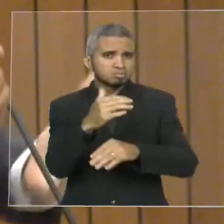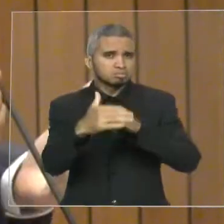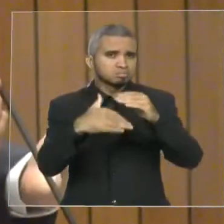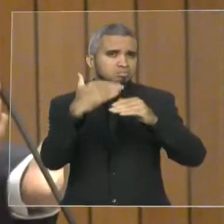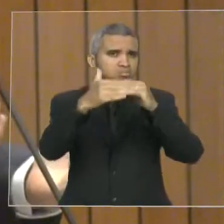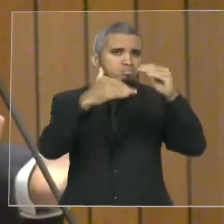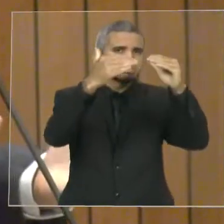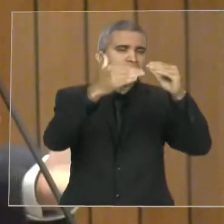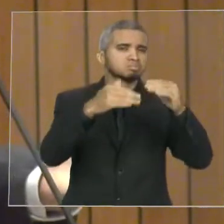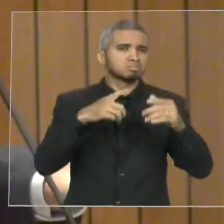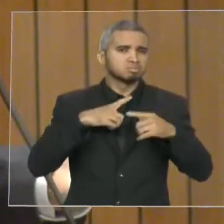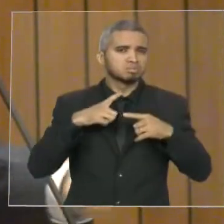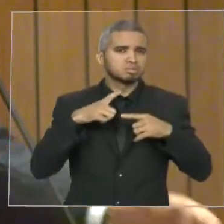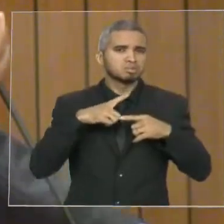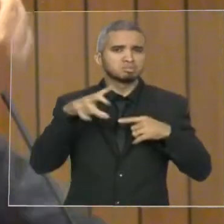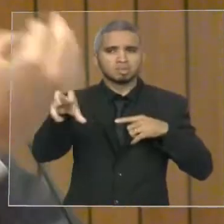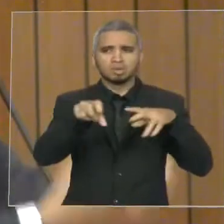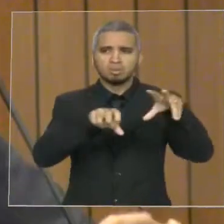os povos.